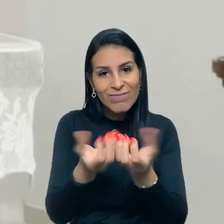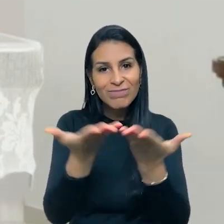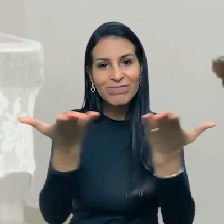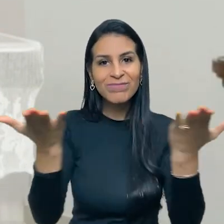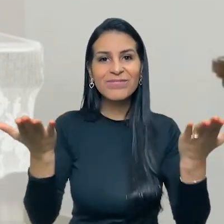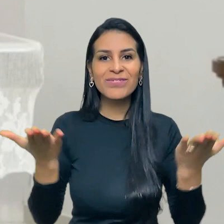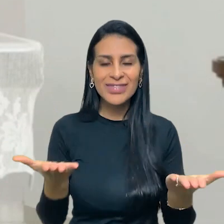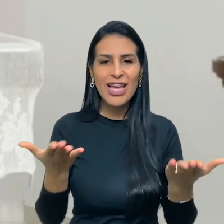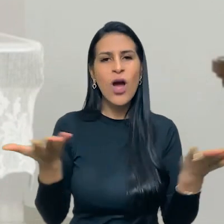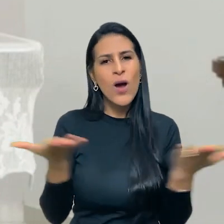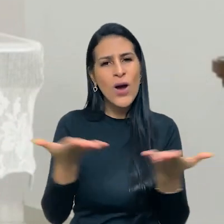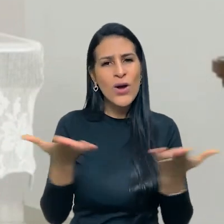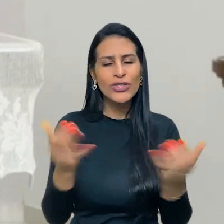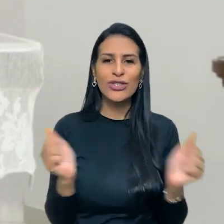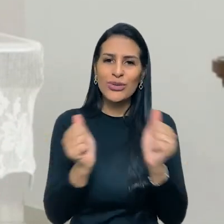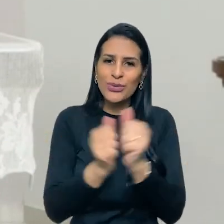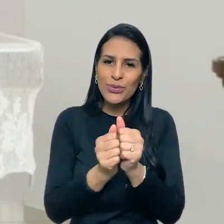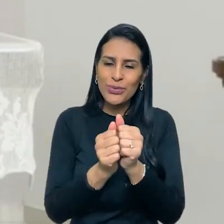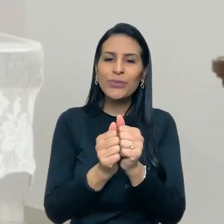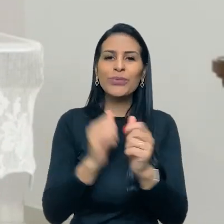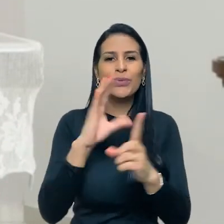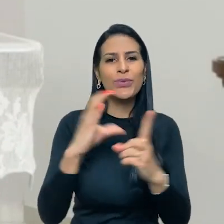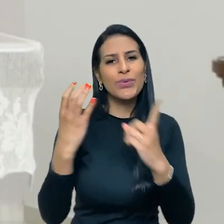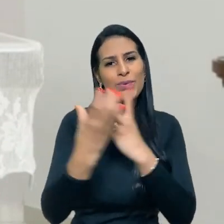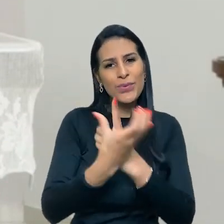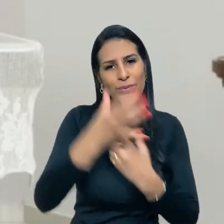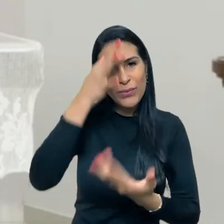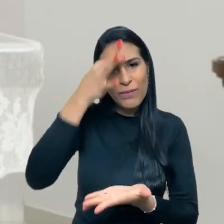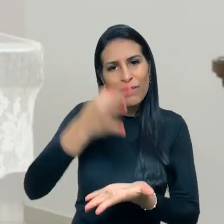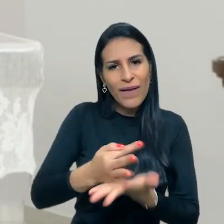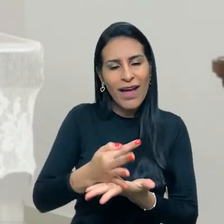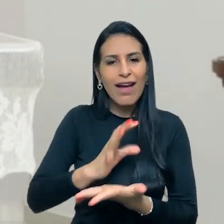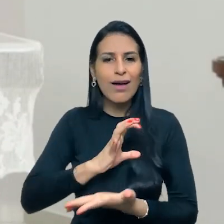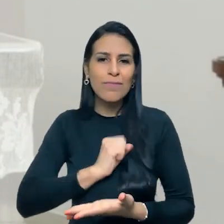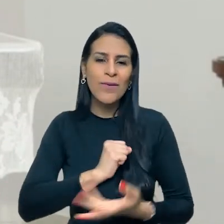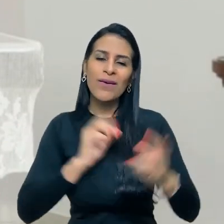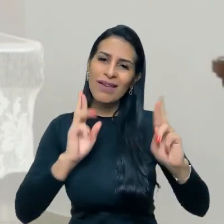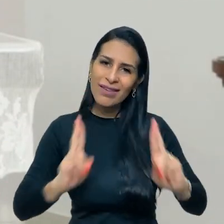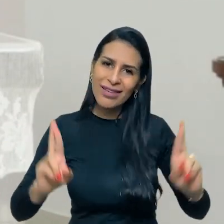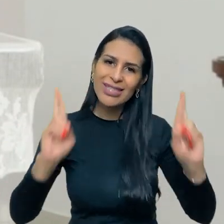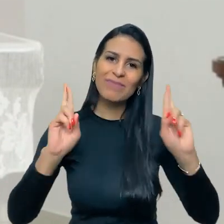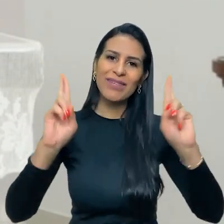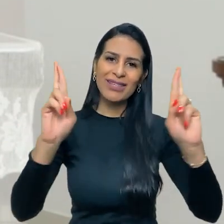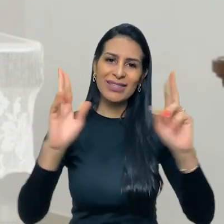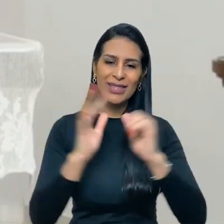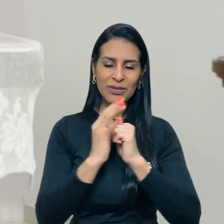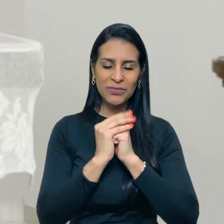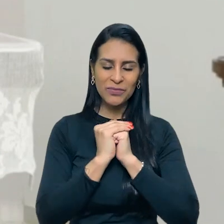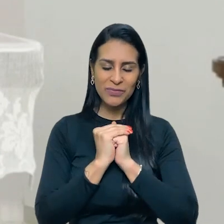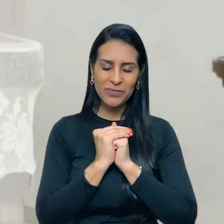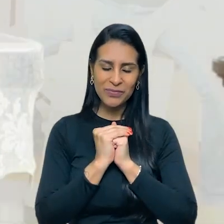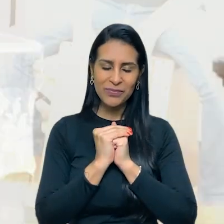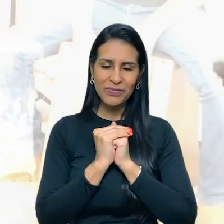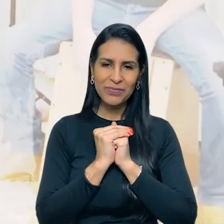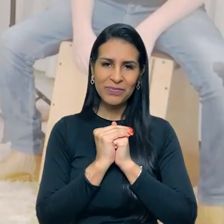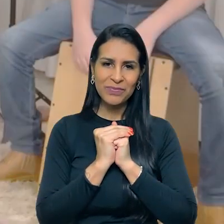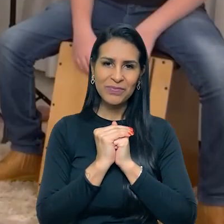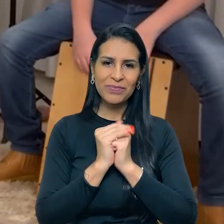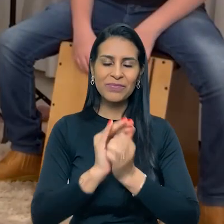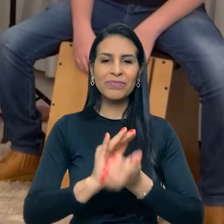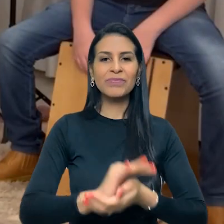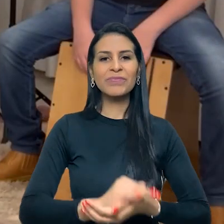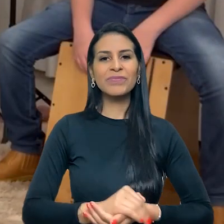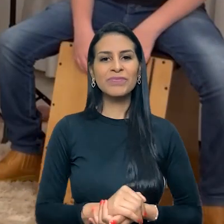contigo que se conecta conosco nesta comunhão de fé, de amor e de esperança. Amém.